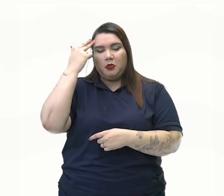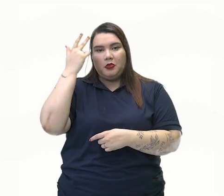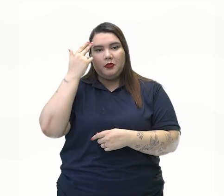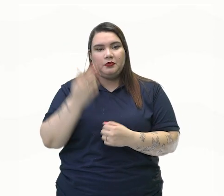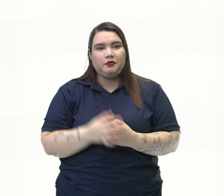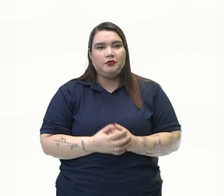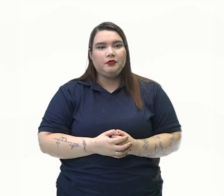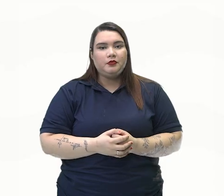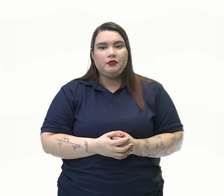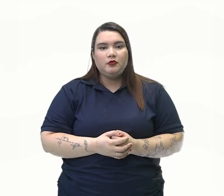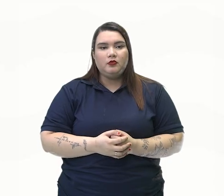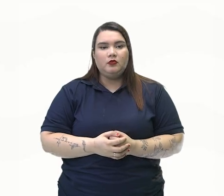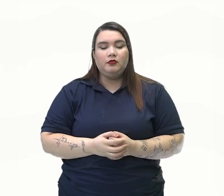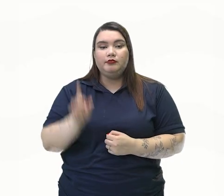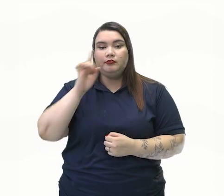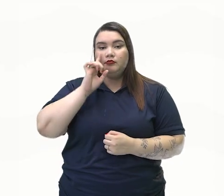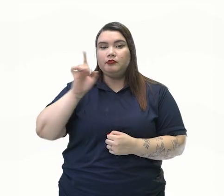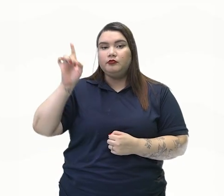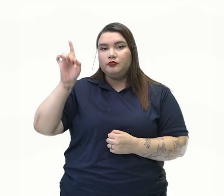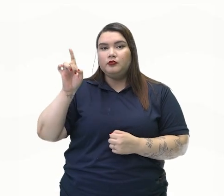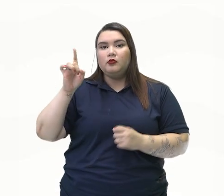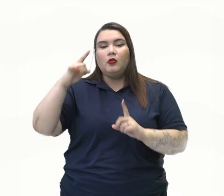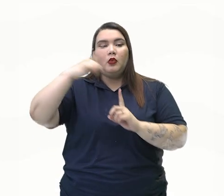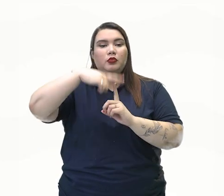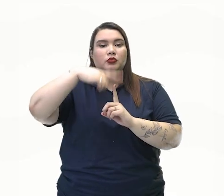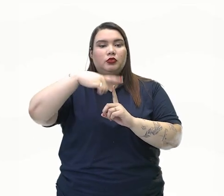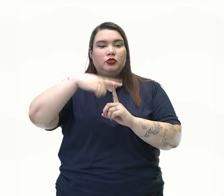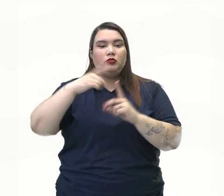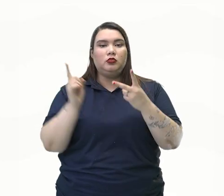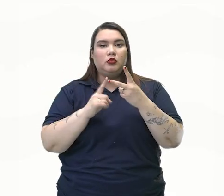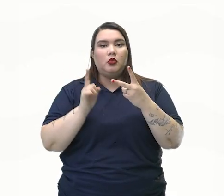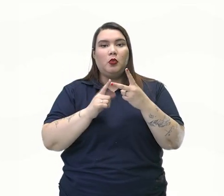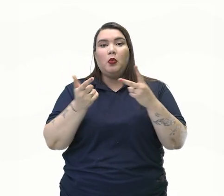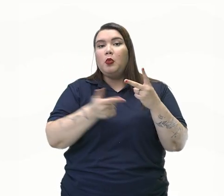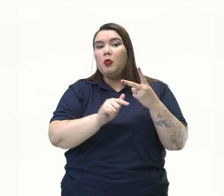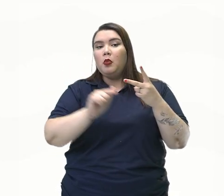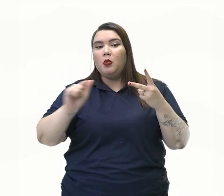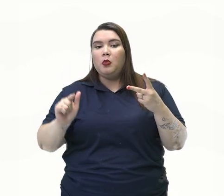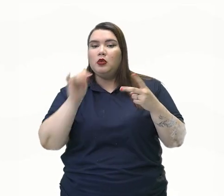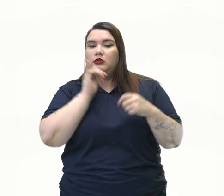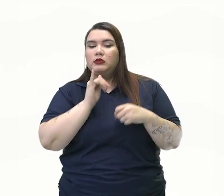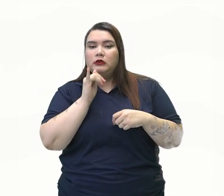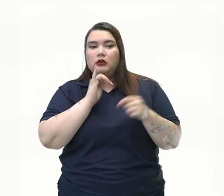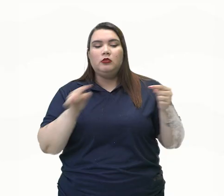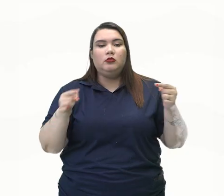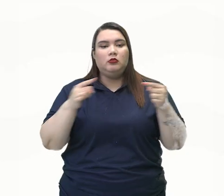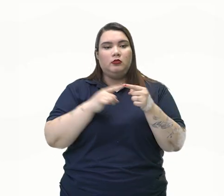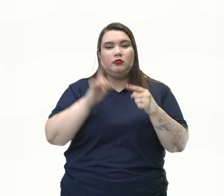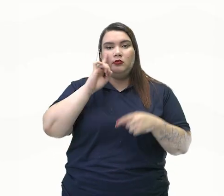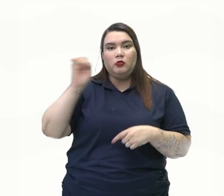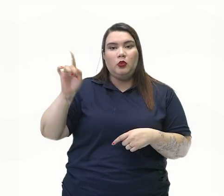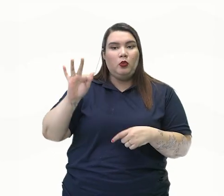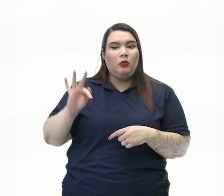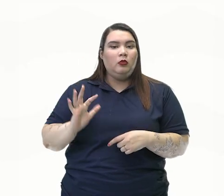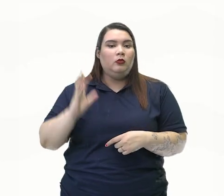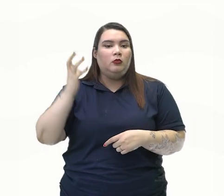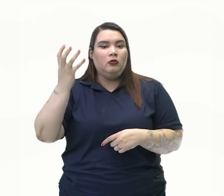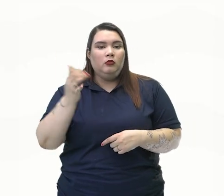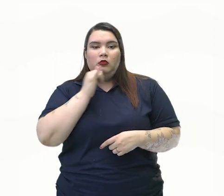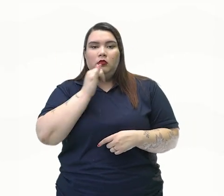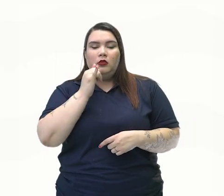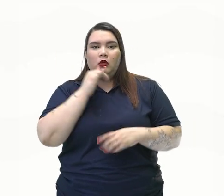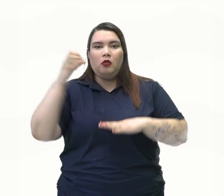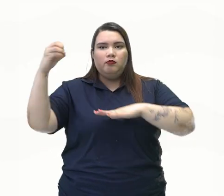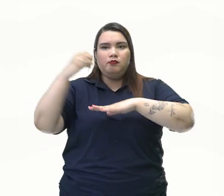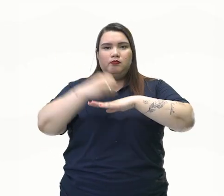temos, né, continuando, vejam aí, eu tenho outros tipos de exemplos aí, ó, dos